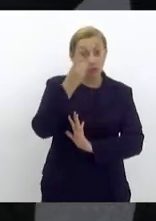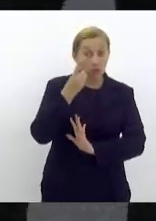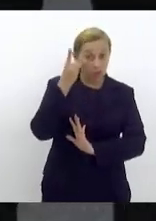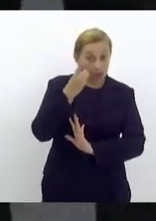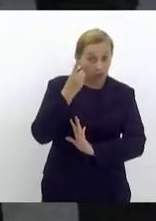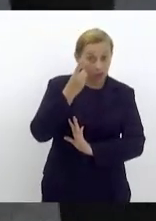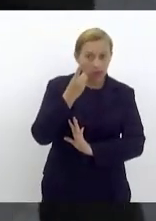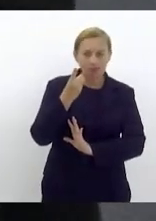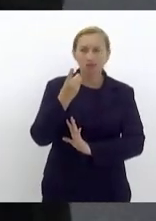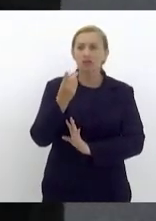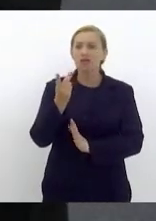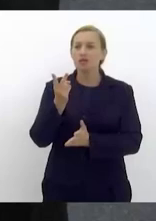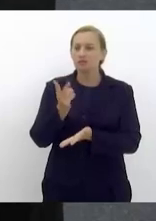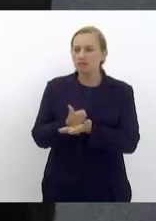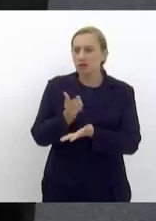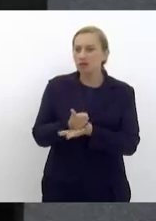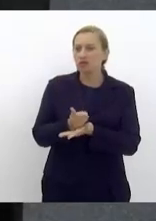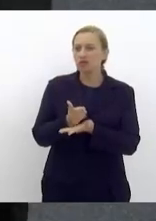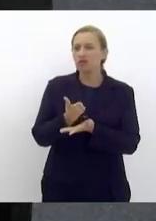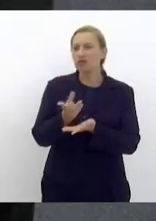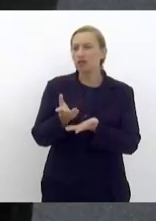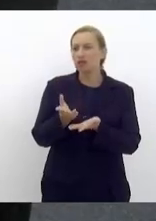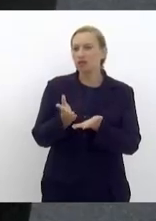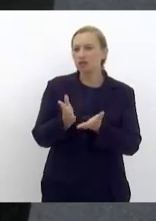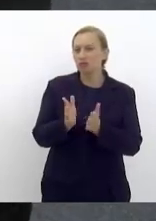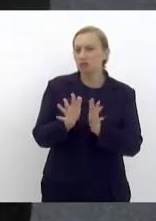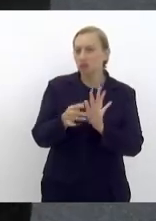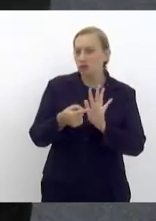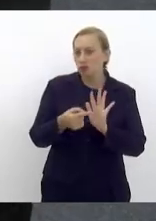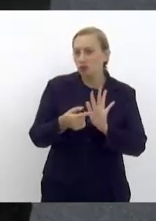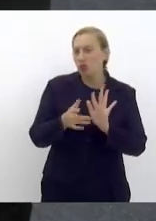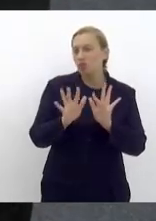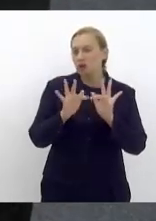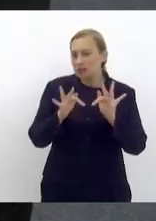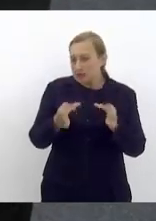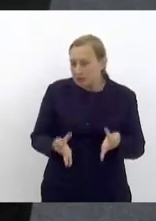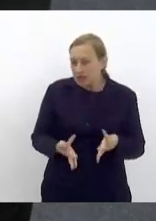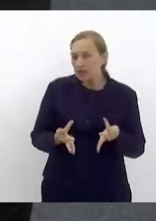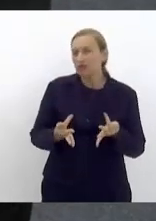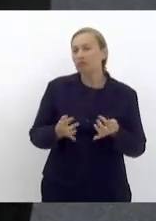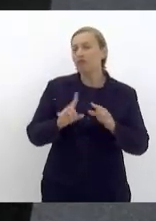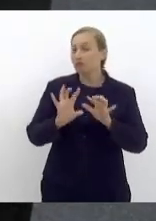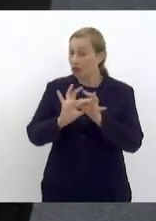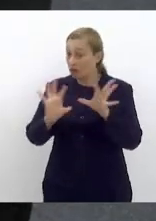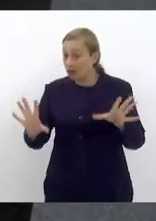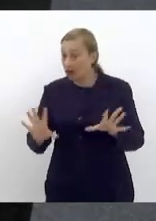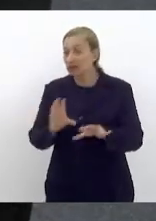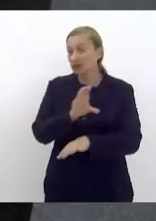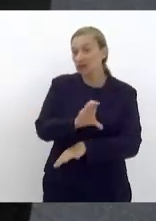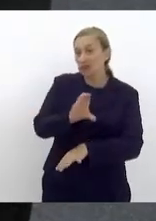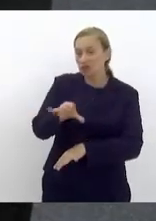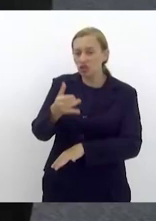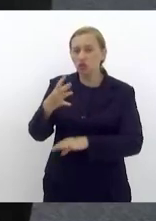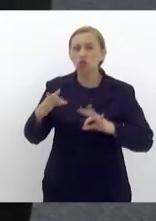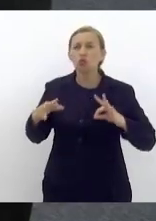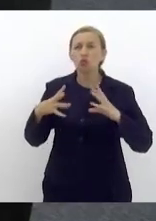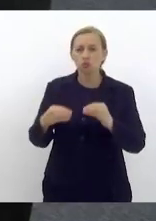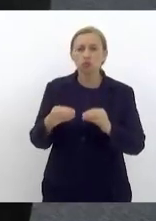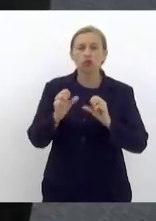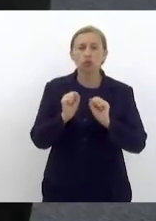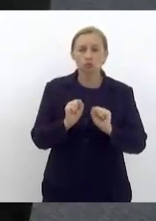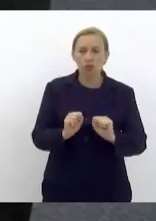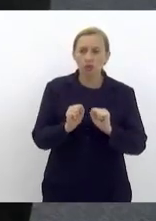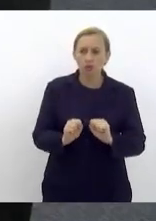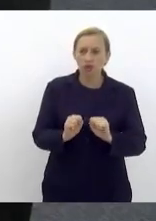que ainda que se torne uma indicação simples, isso foi condicionado e deliberado na CCJ, tudo aquilo que possa